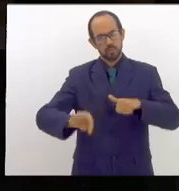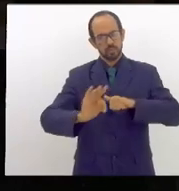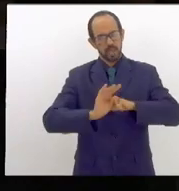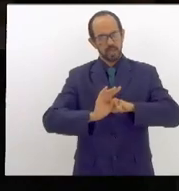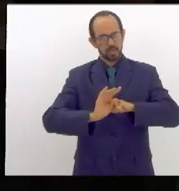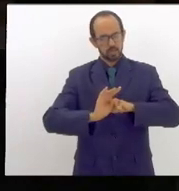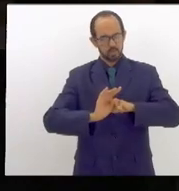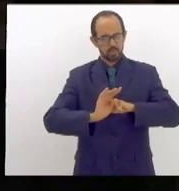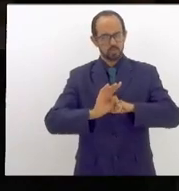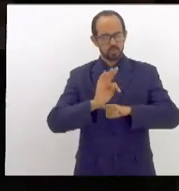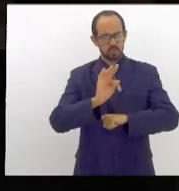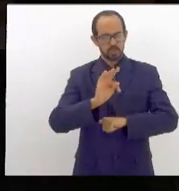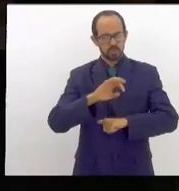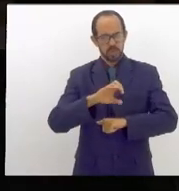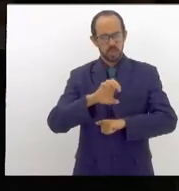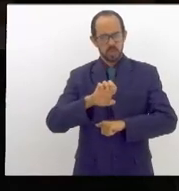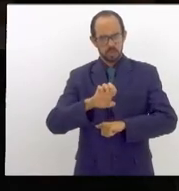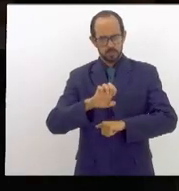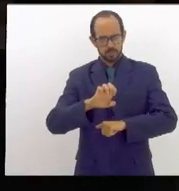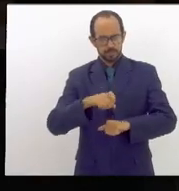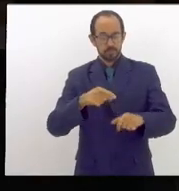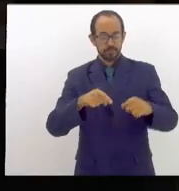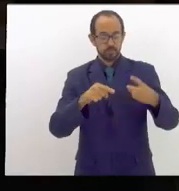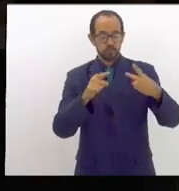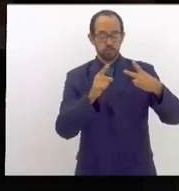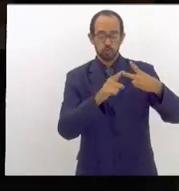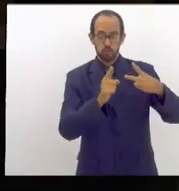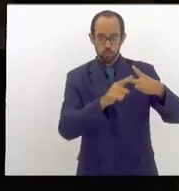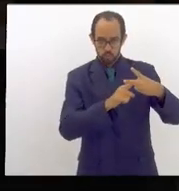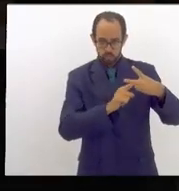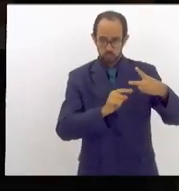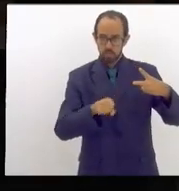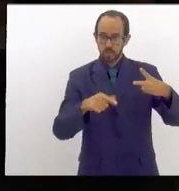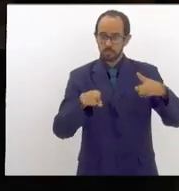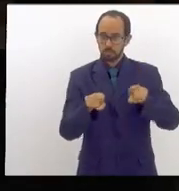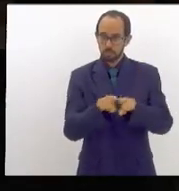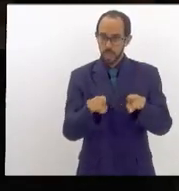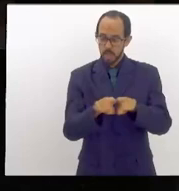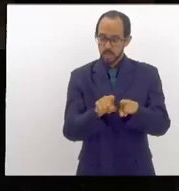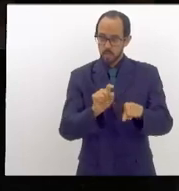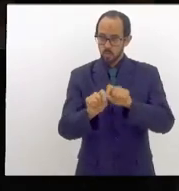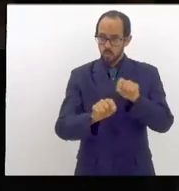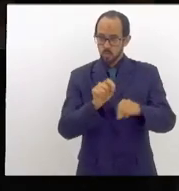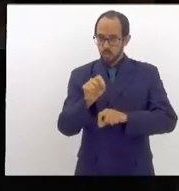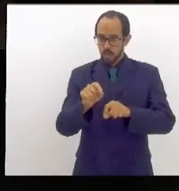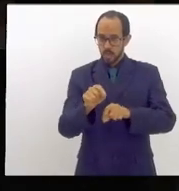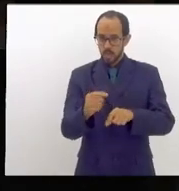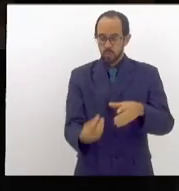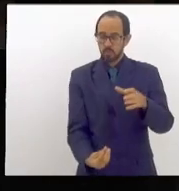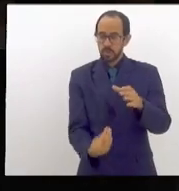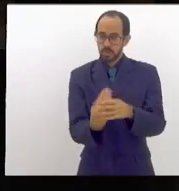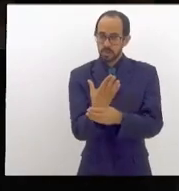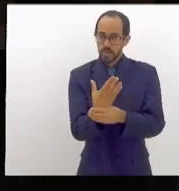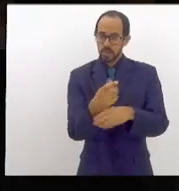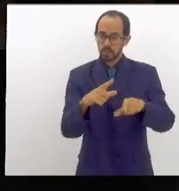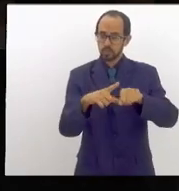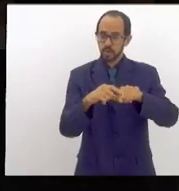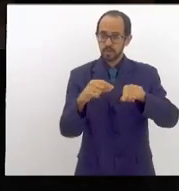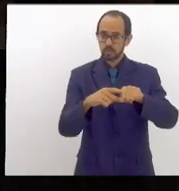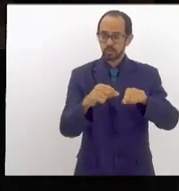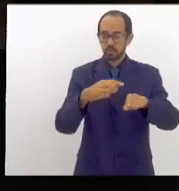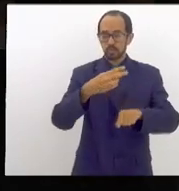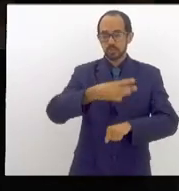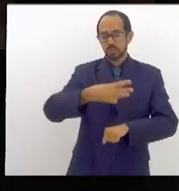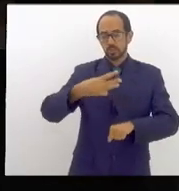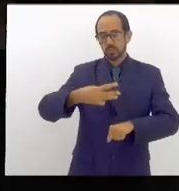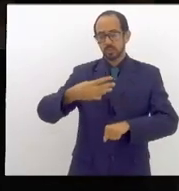Contas o governo também descombriu E aí importante dizer o estabelecido no Artigo 332